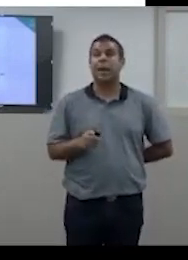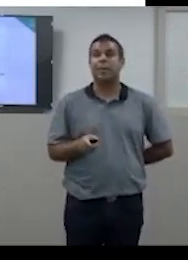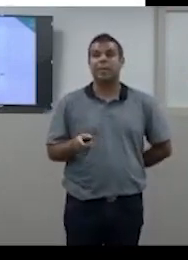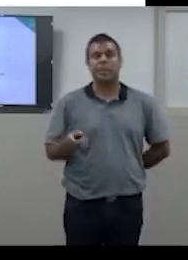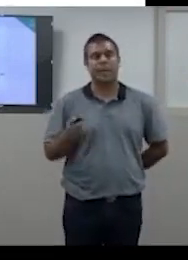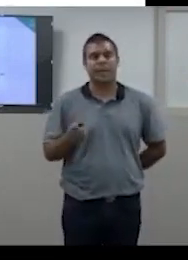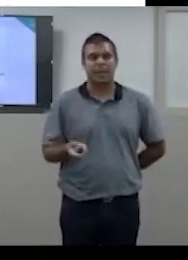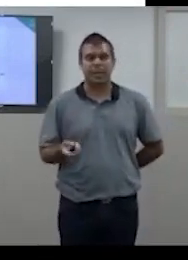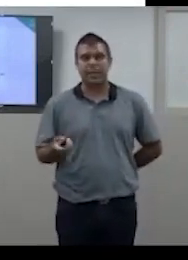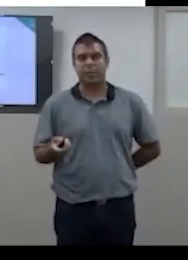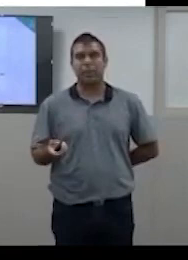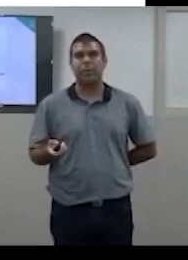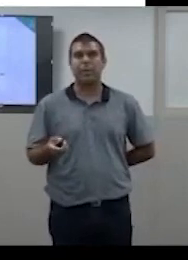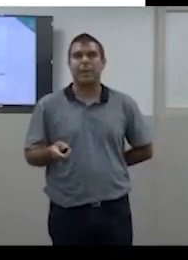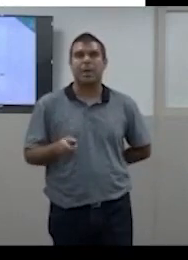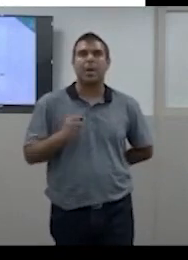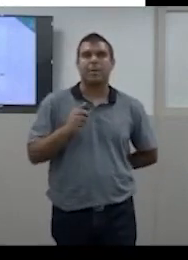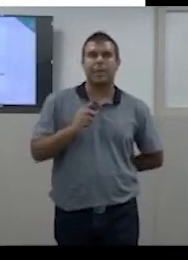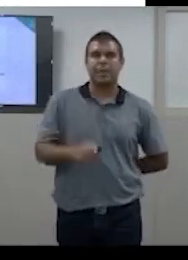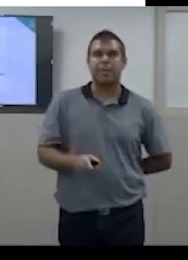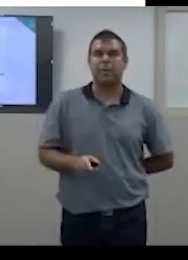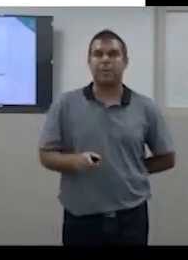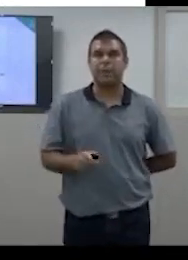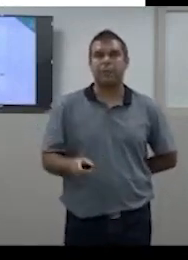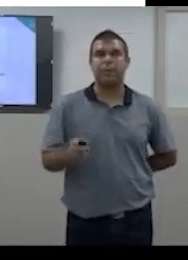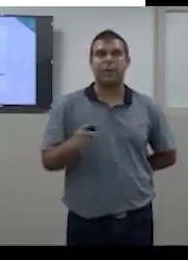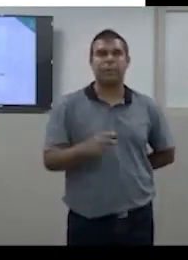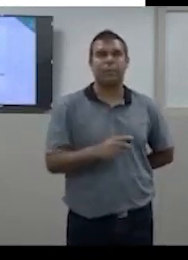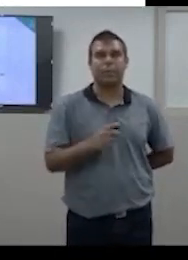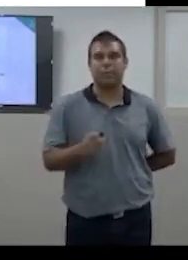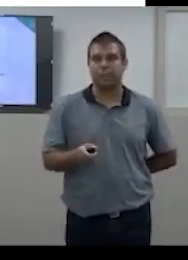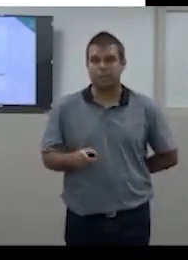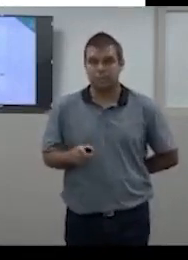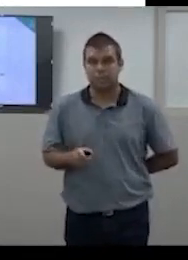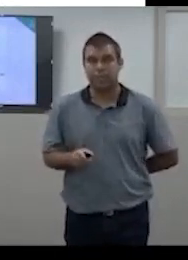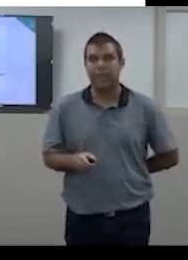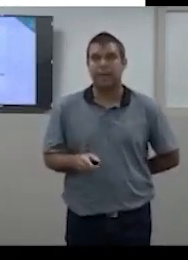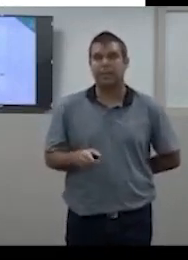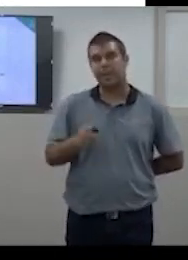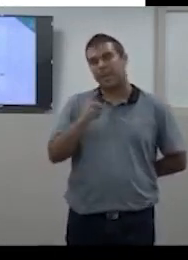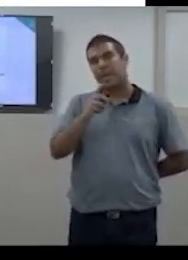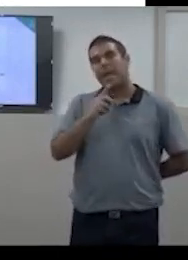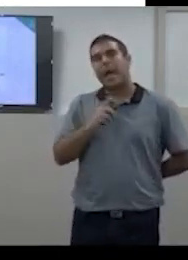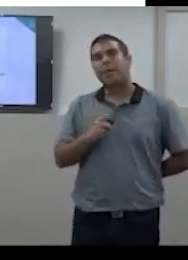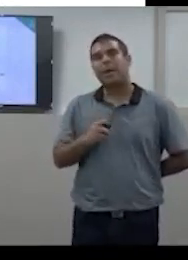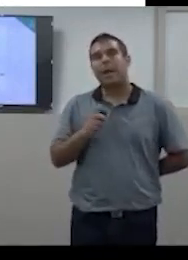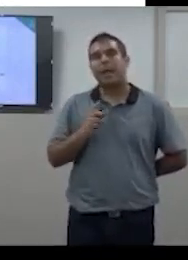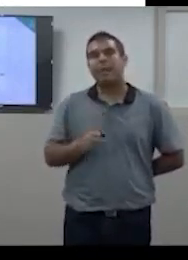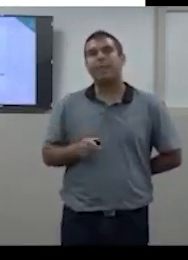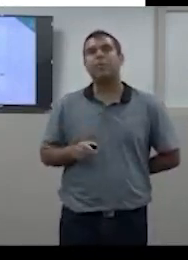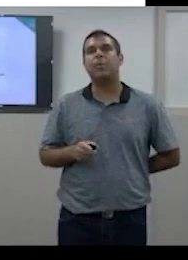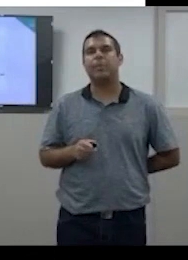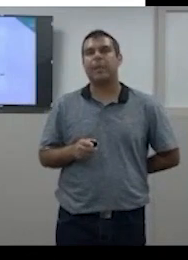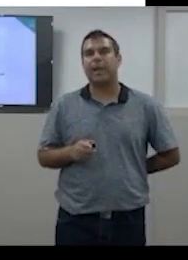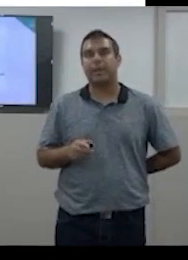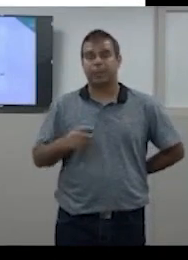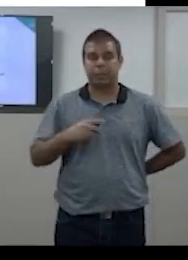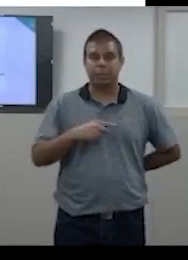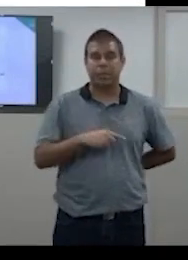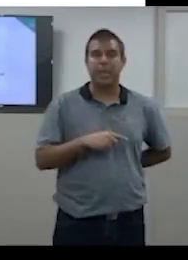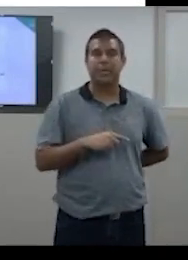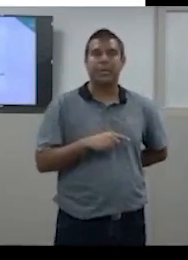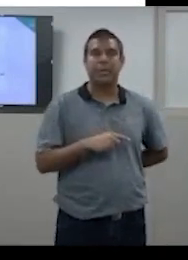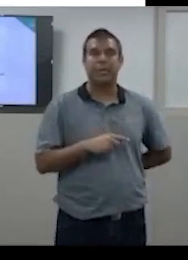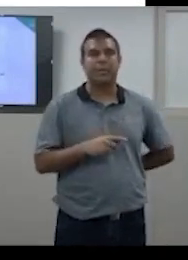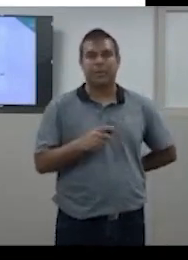no aspecto da água também, mas é super fundamental. Você entendeu uma vez um gráfico desse e os outros são complementares também. Agora, existem tipos de